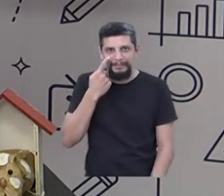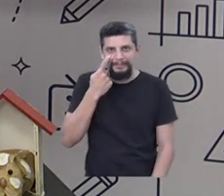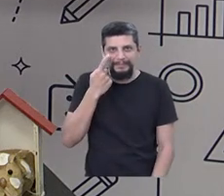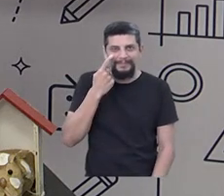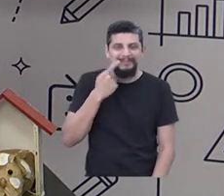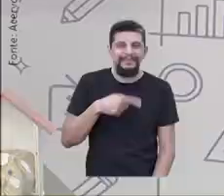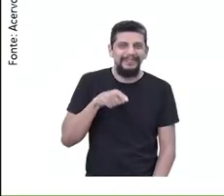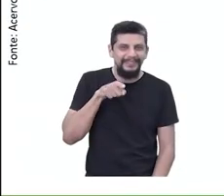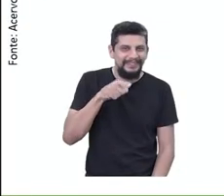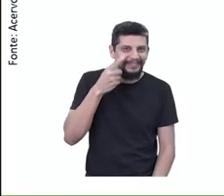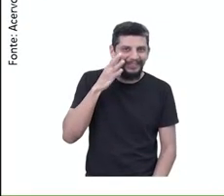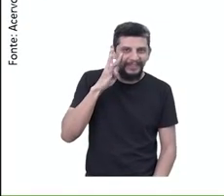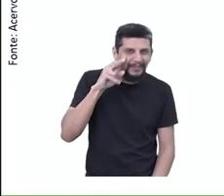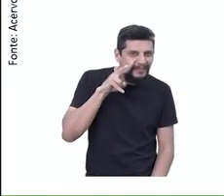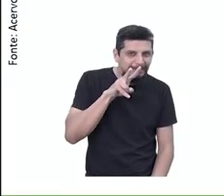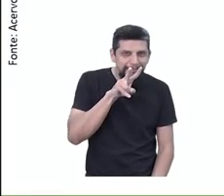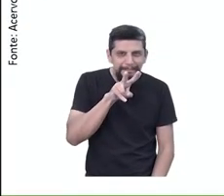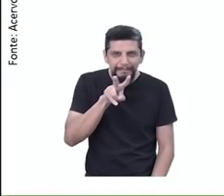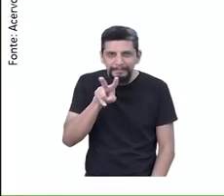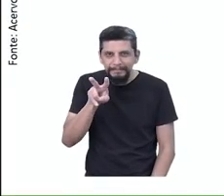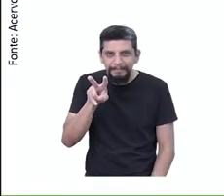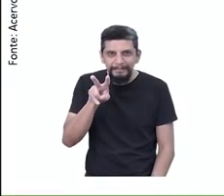Olha só, vocês estão vendo ali?